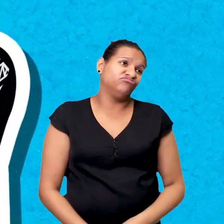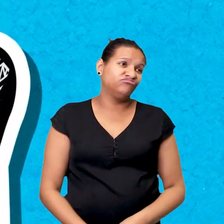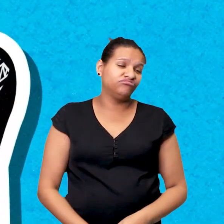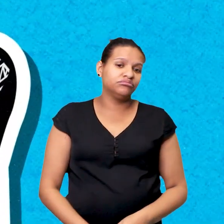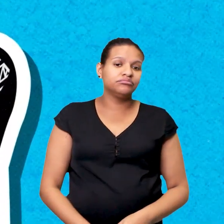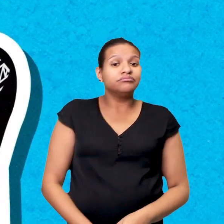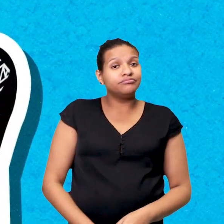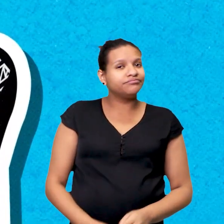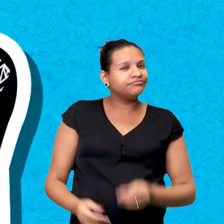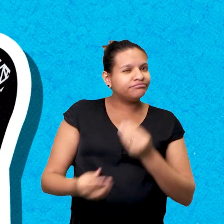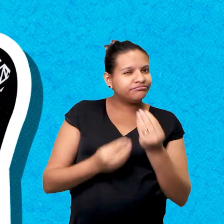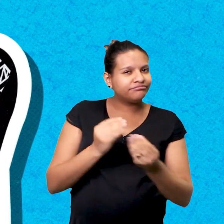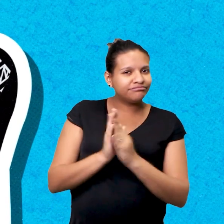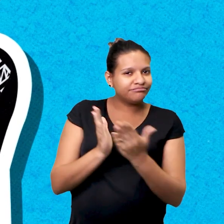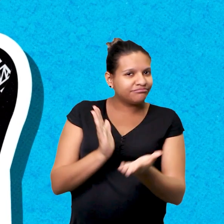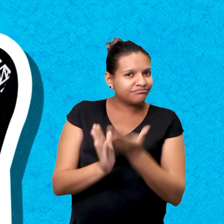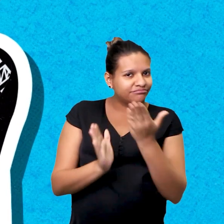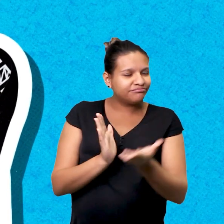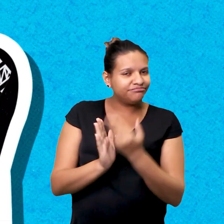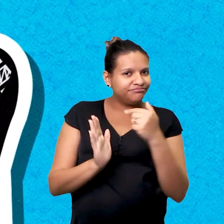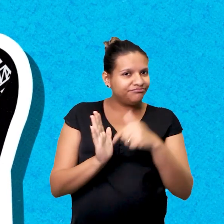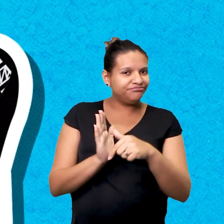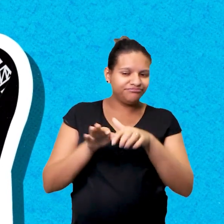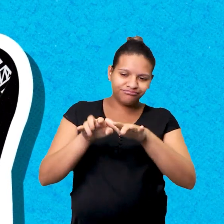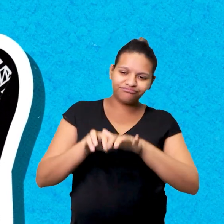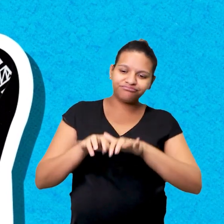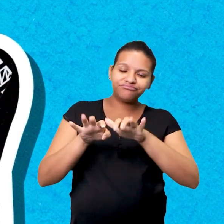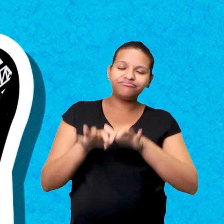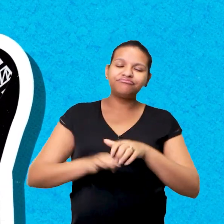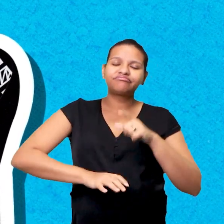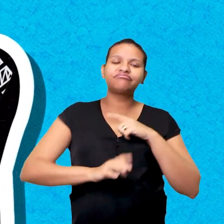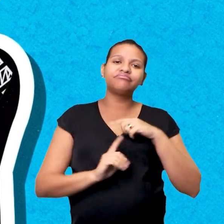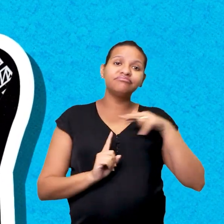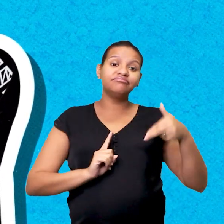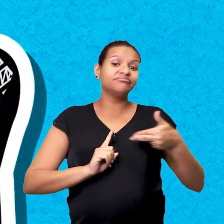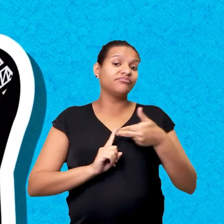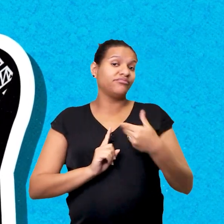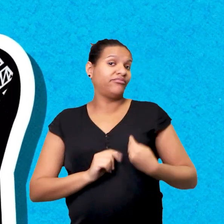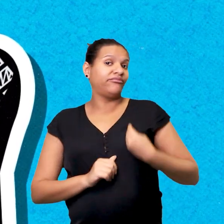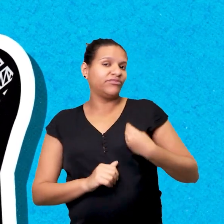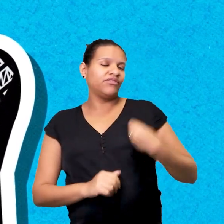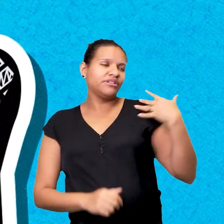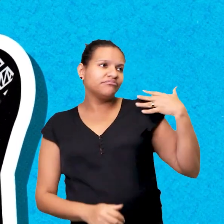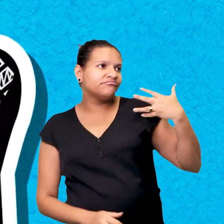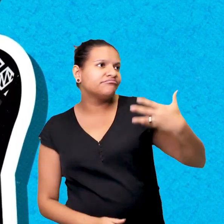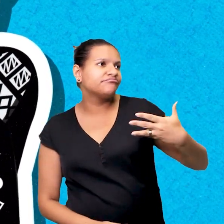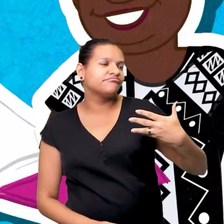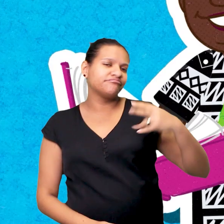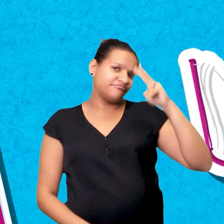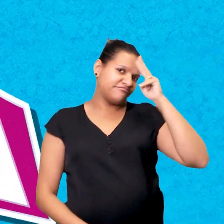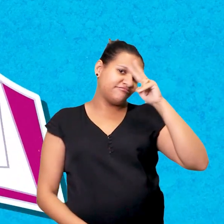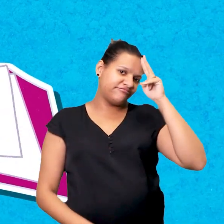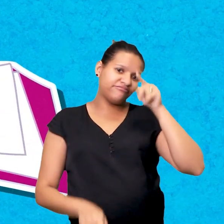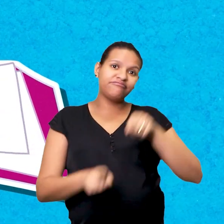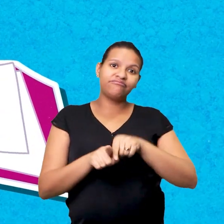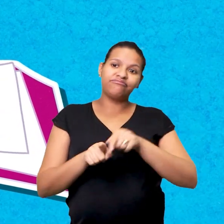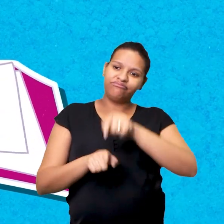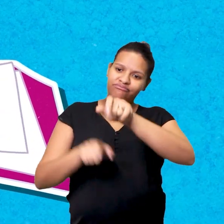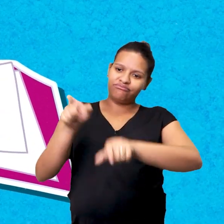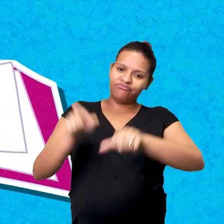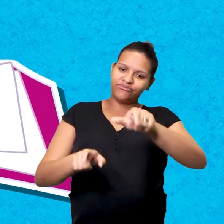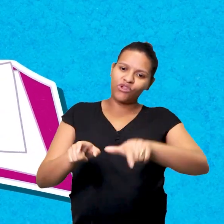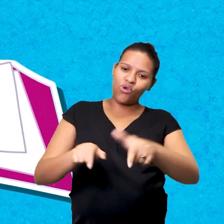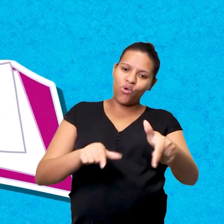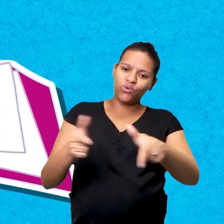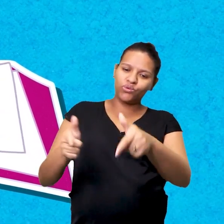Bom, para escrever os seus livros, ela se inspirou em sua própria vida e nas histórias de outras mulheres negras. A Conceição